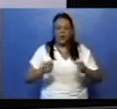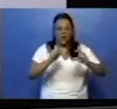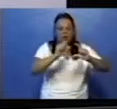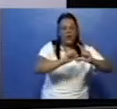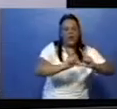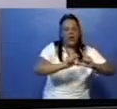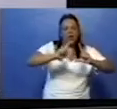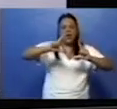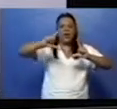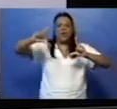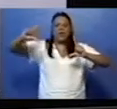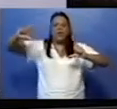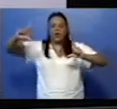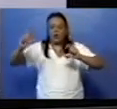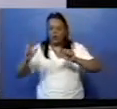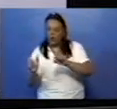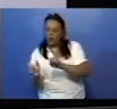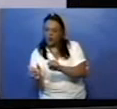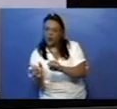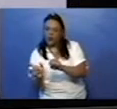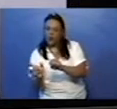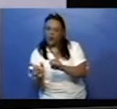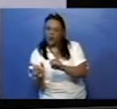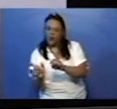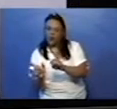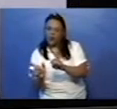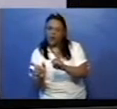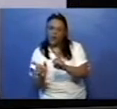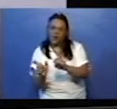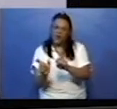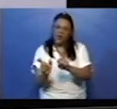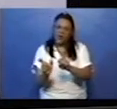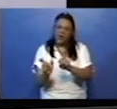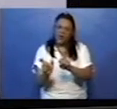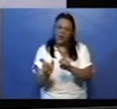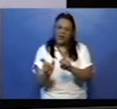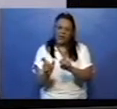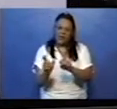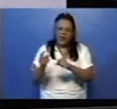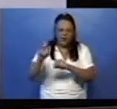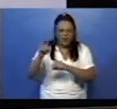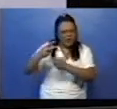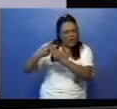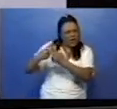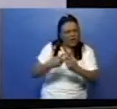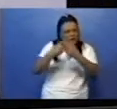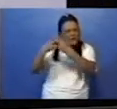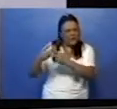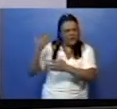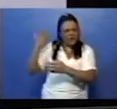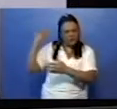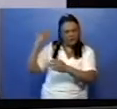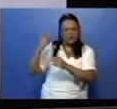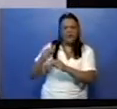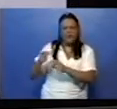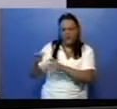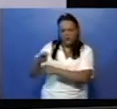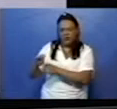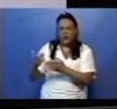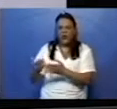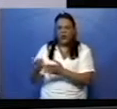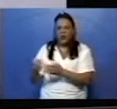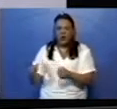dos substantivos. Né? Já aquela parte ali foi só para a gente relembrar o que era um adjetivo. Agora, nós voltamos aqui